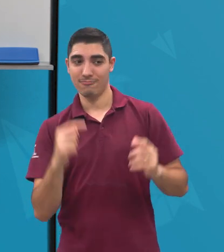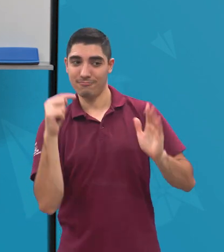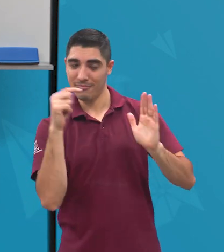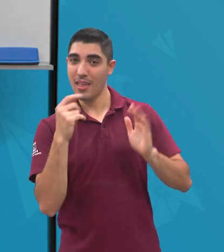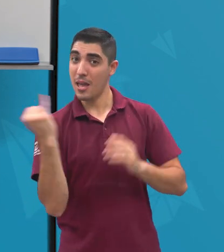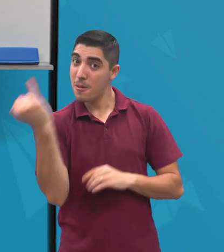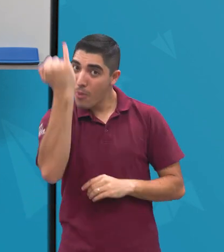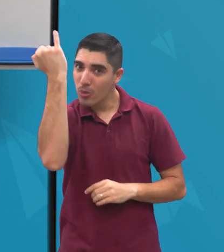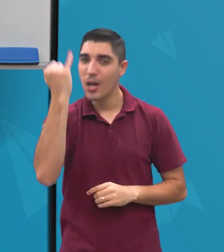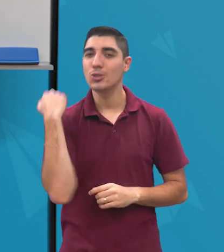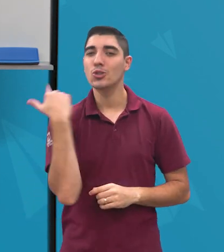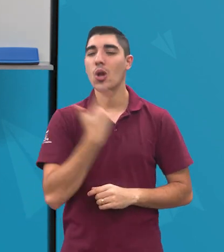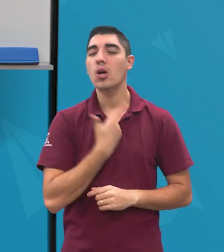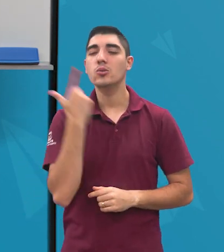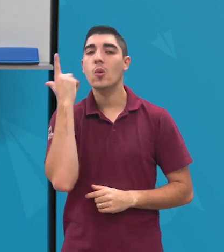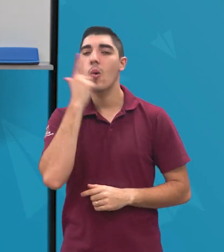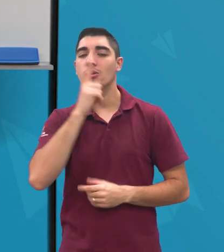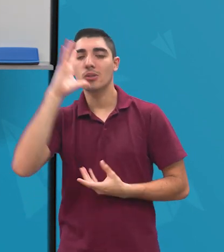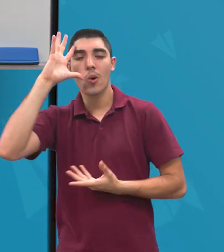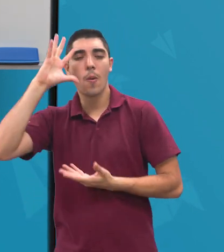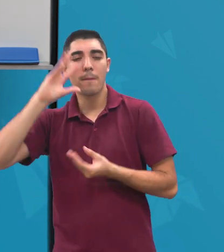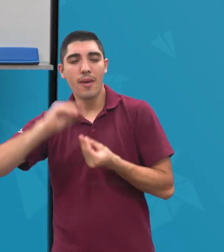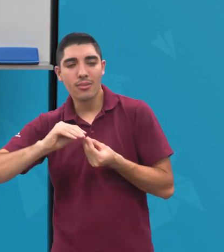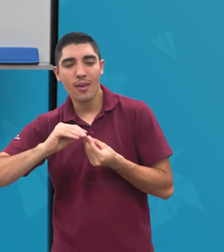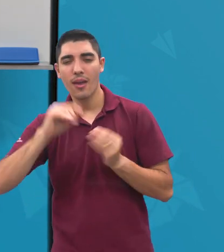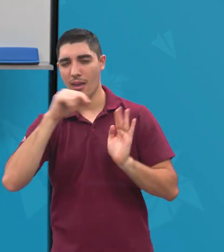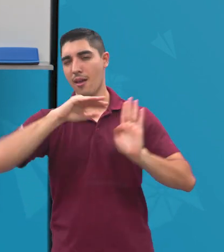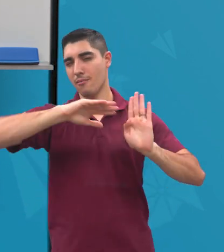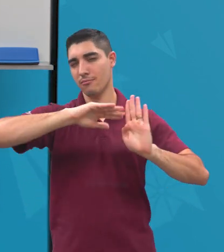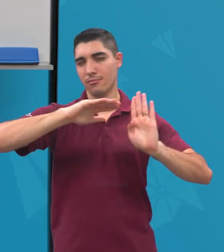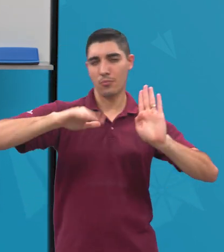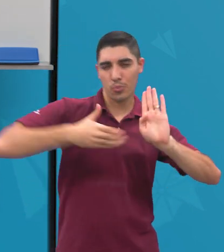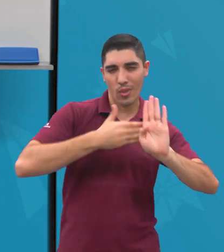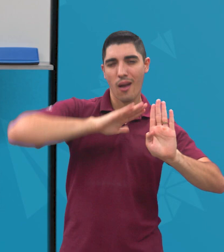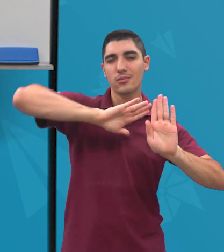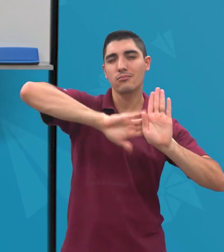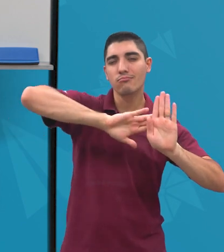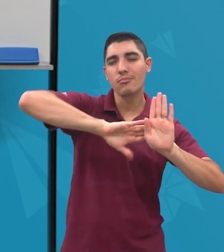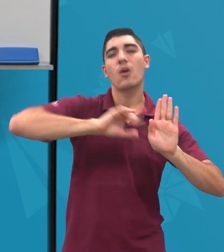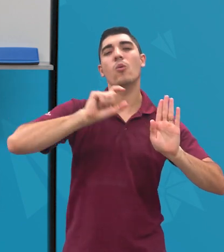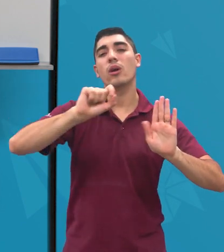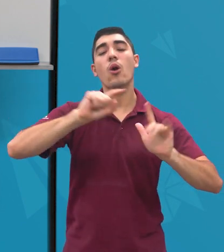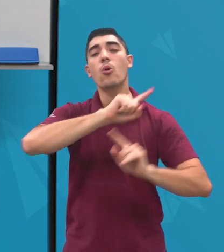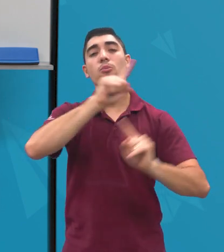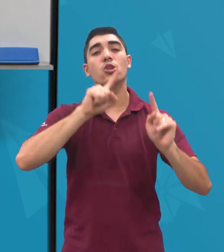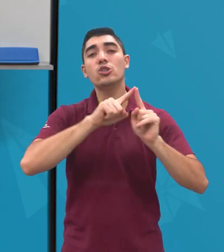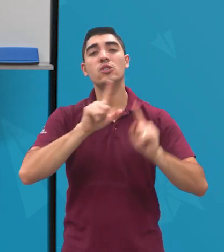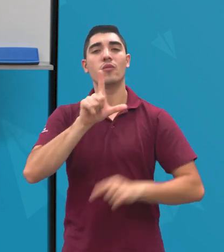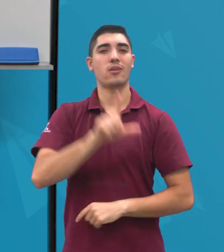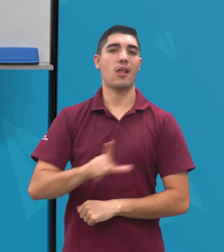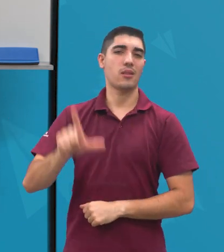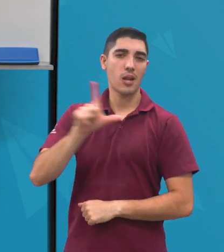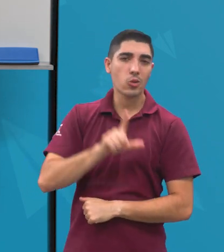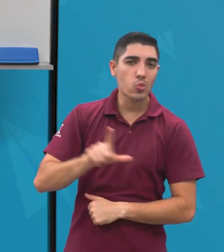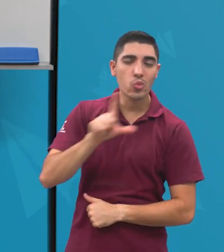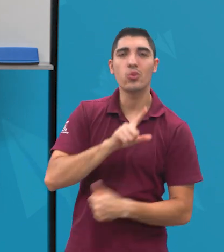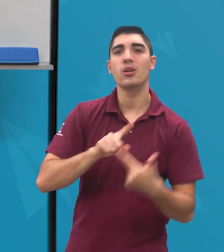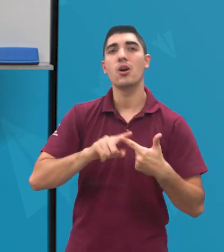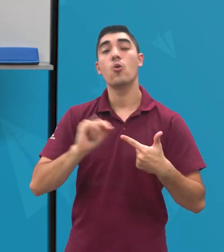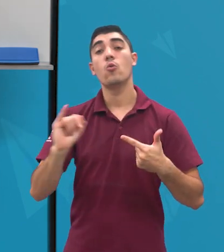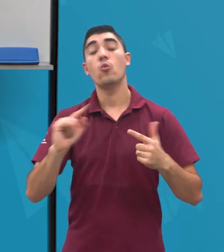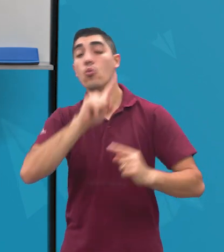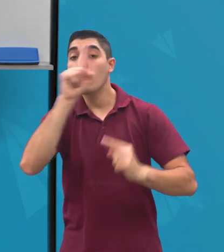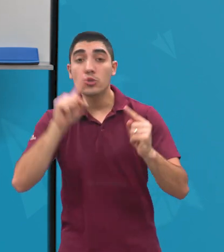vista literário e da narrativa e da relevância que essa narrativa tem para a